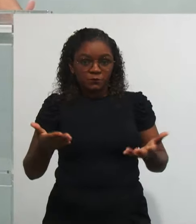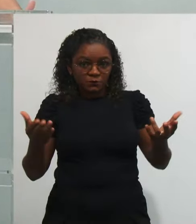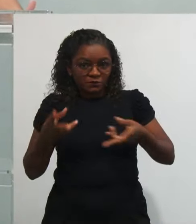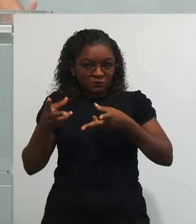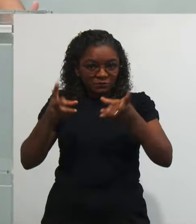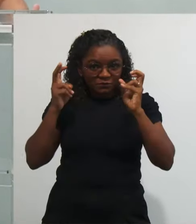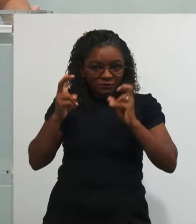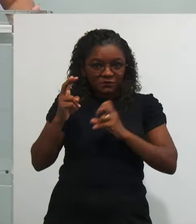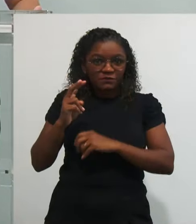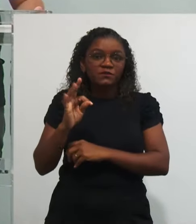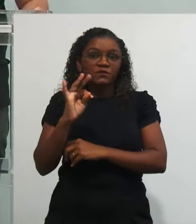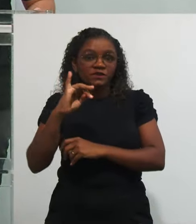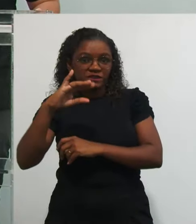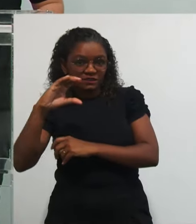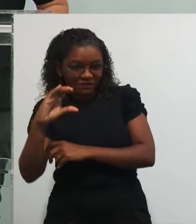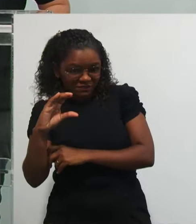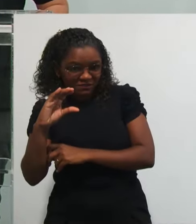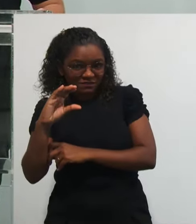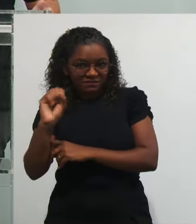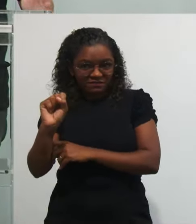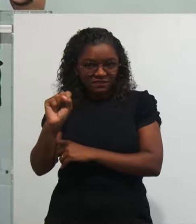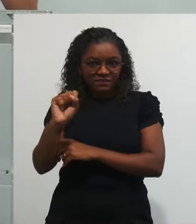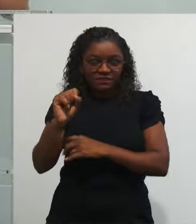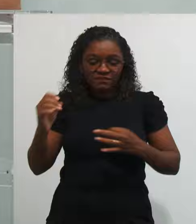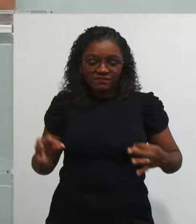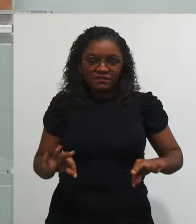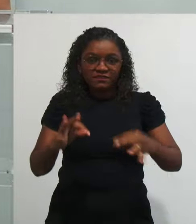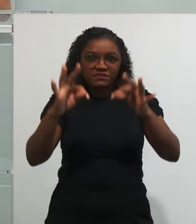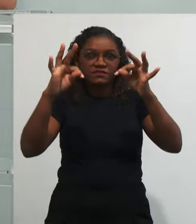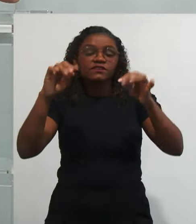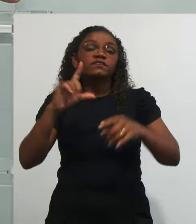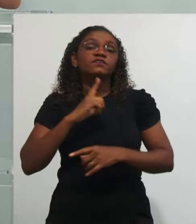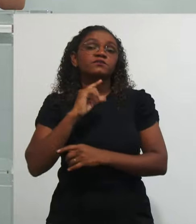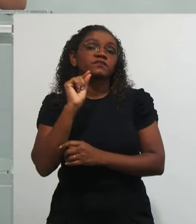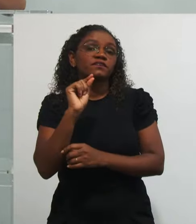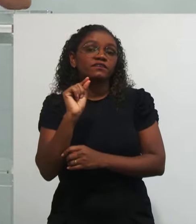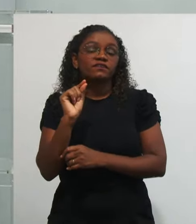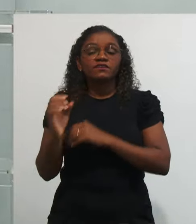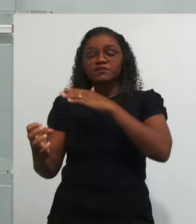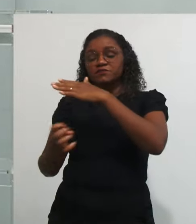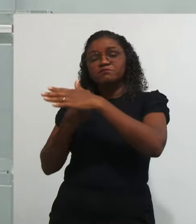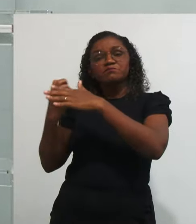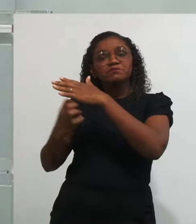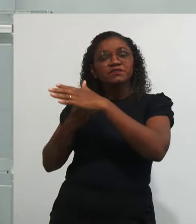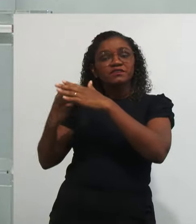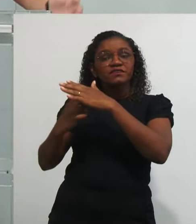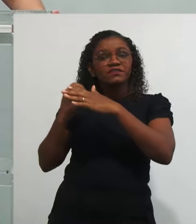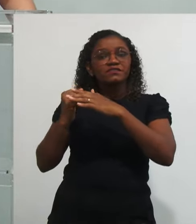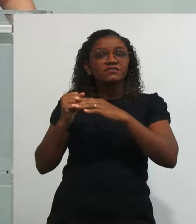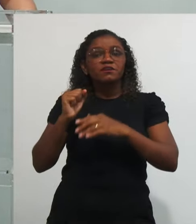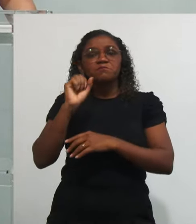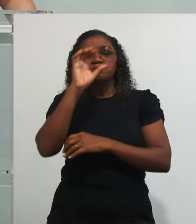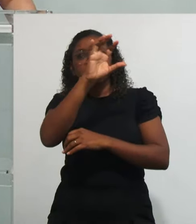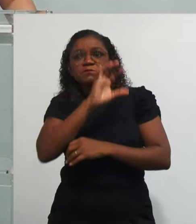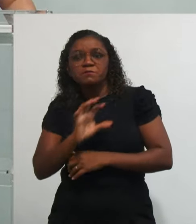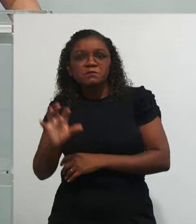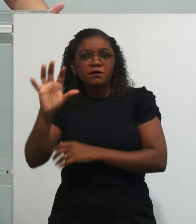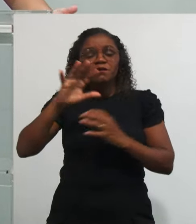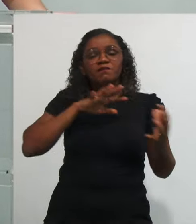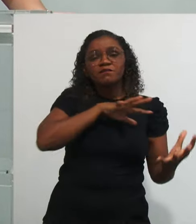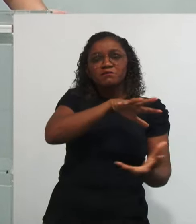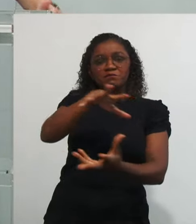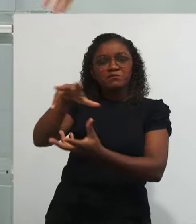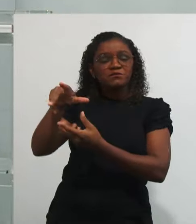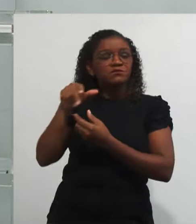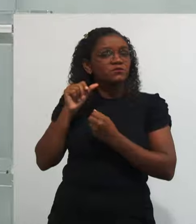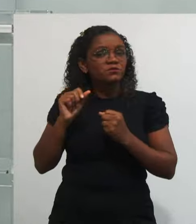Chic e das tecnologias nós temos aí empresas multinacionais espalhadas por todo mundo né imagina